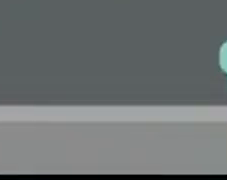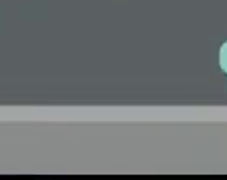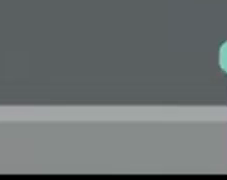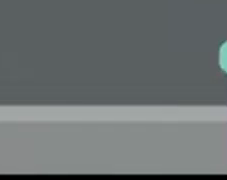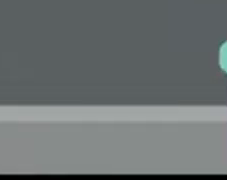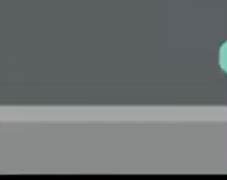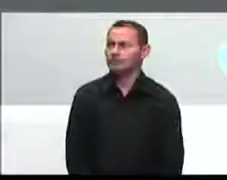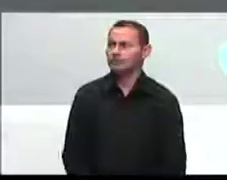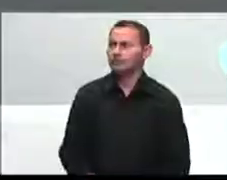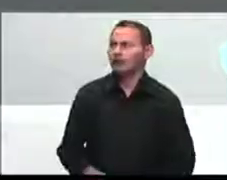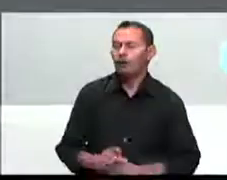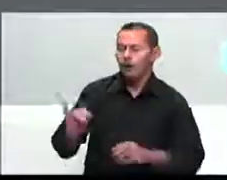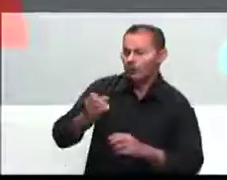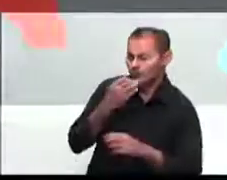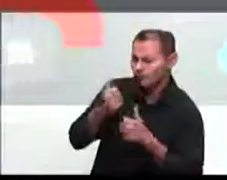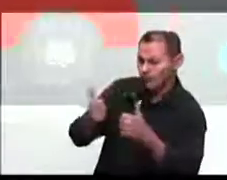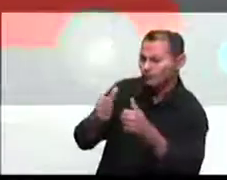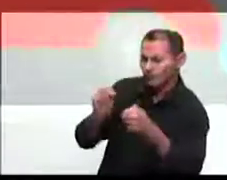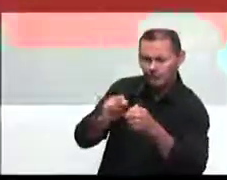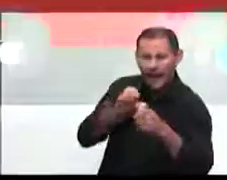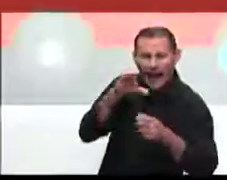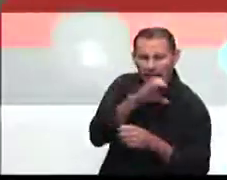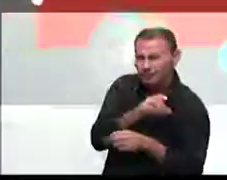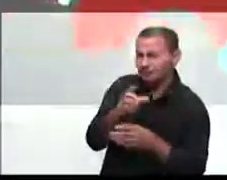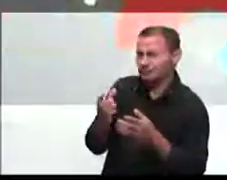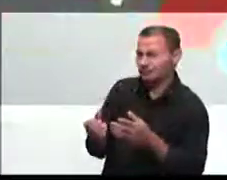Boa tarde, senhor. Tudo bem? Eu posso fazer rapidinho uma...